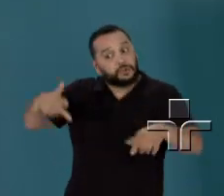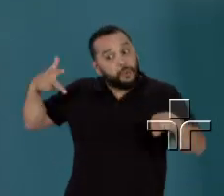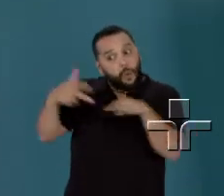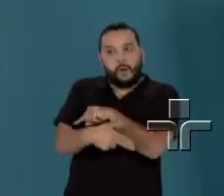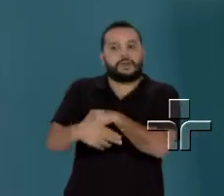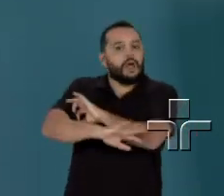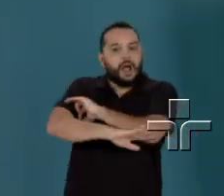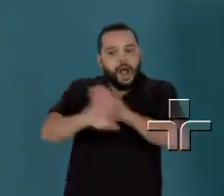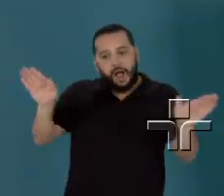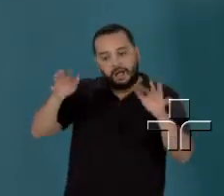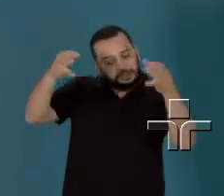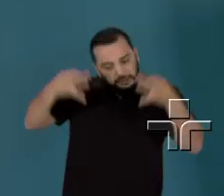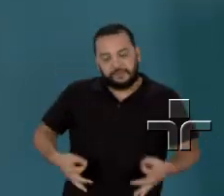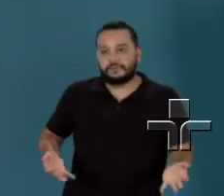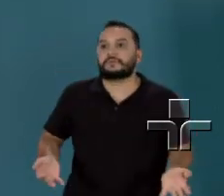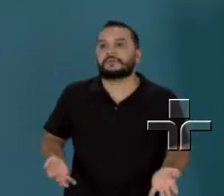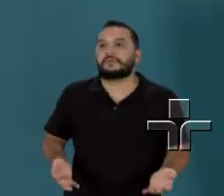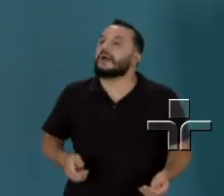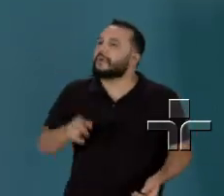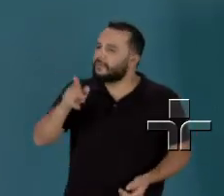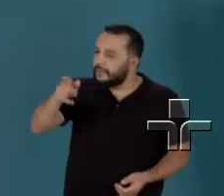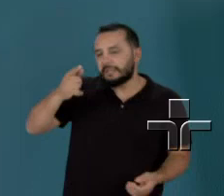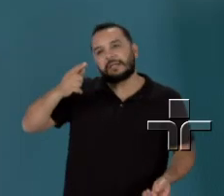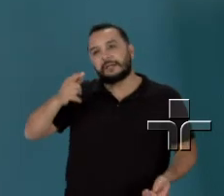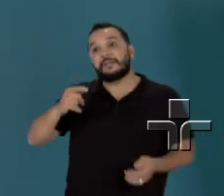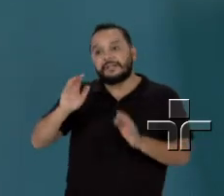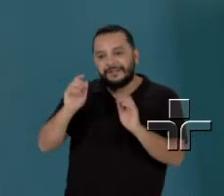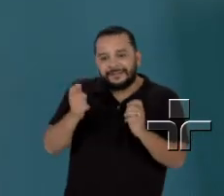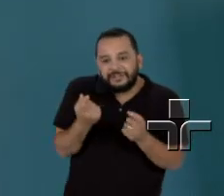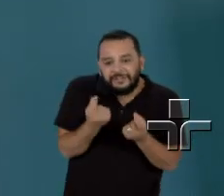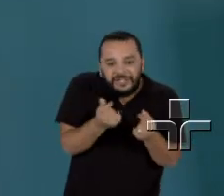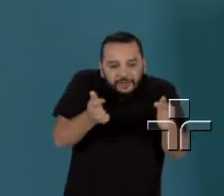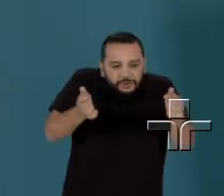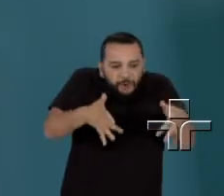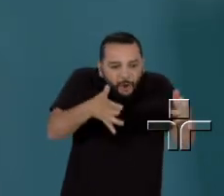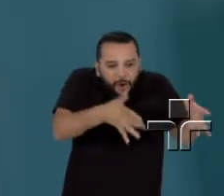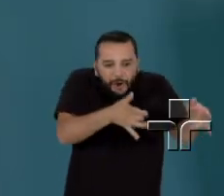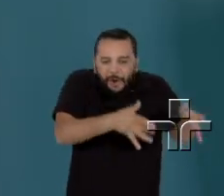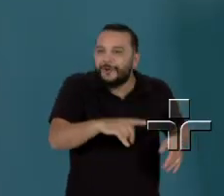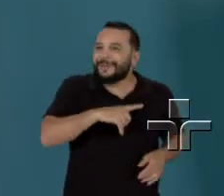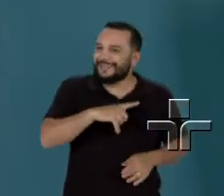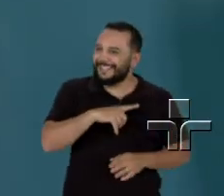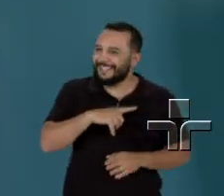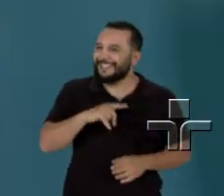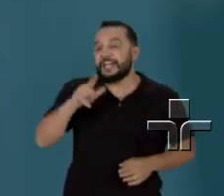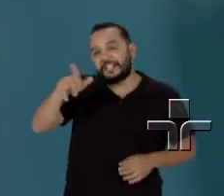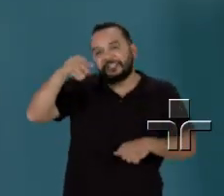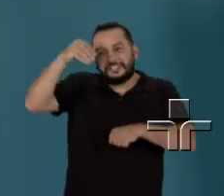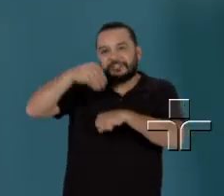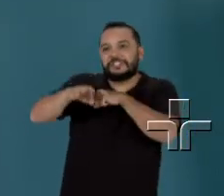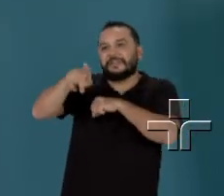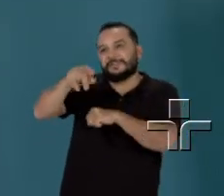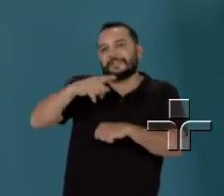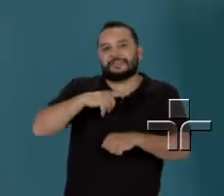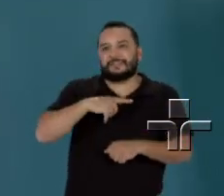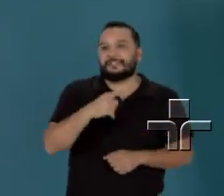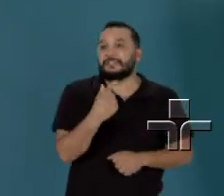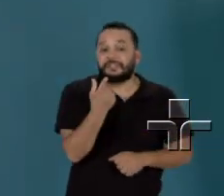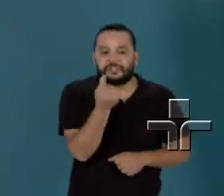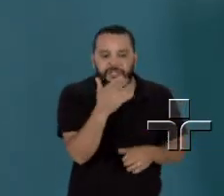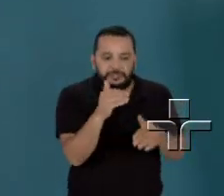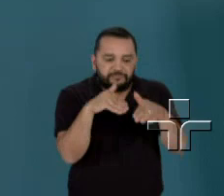né nisso você já vai começar a achar dinheiro e aí vai a dica né de ter o seu fundo de emergência